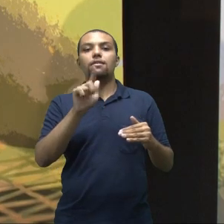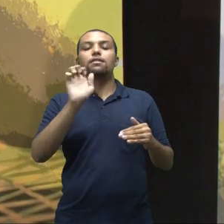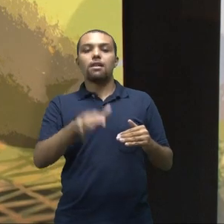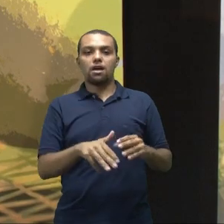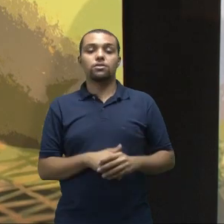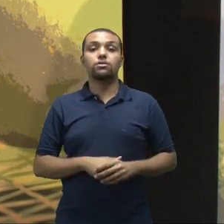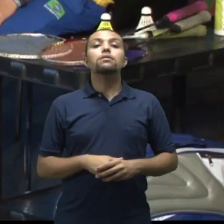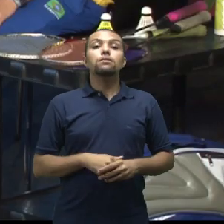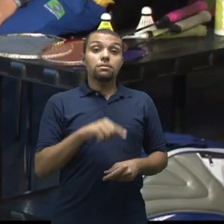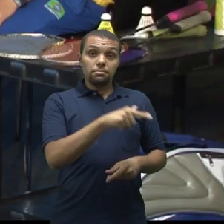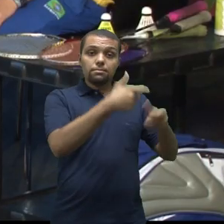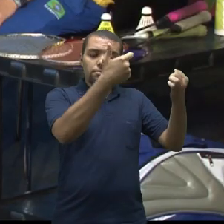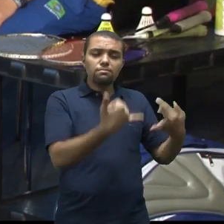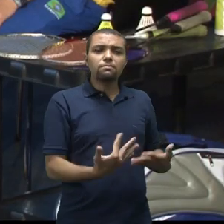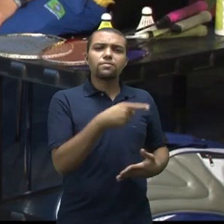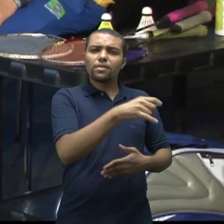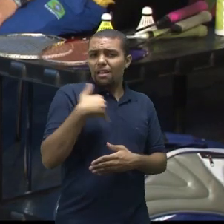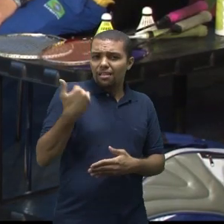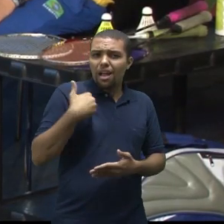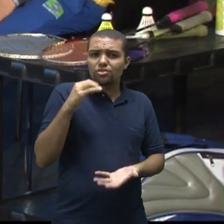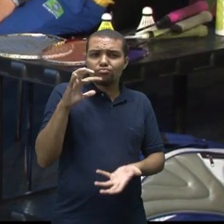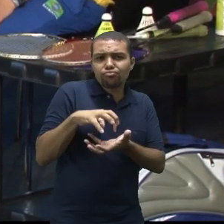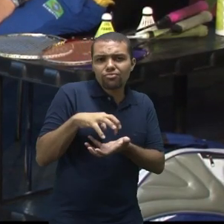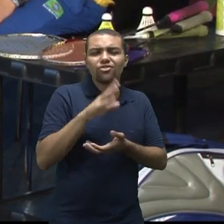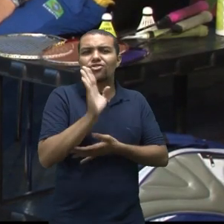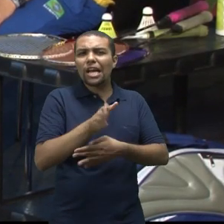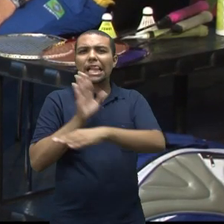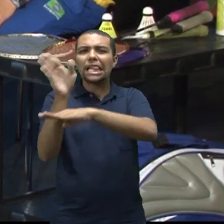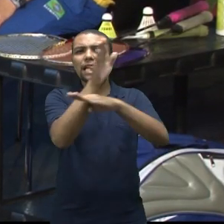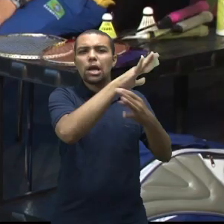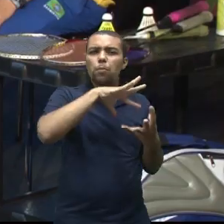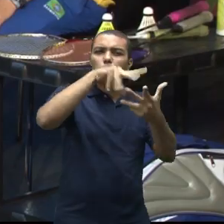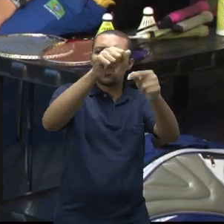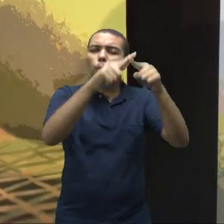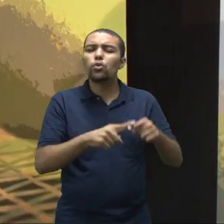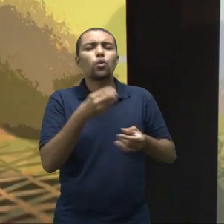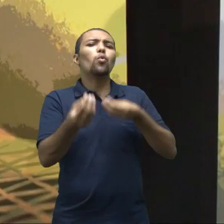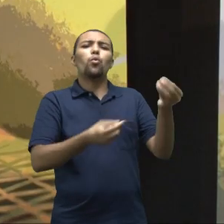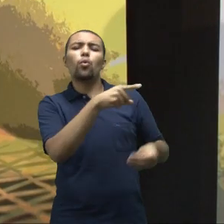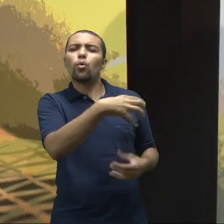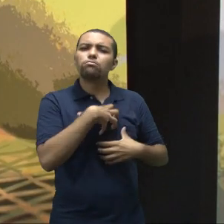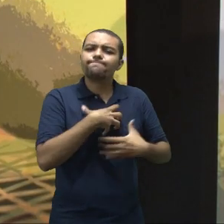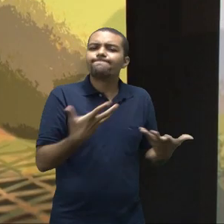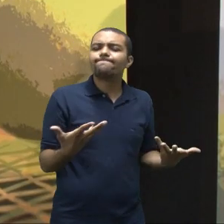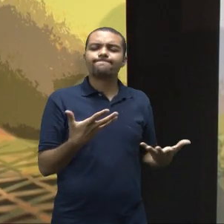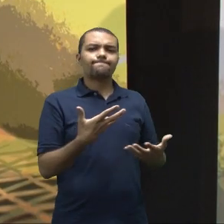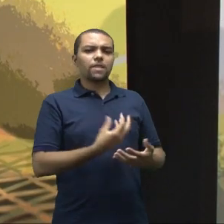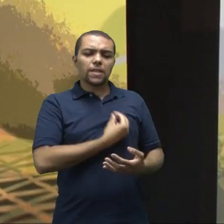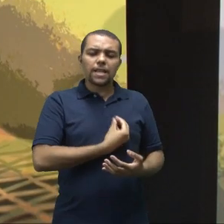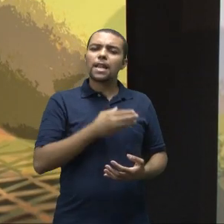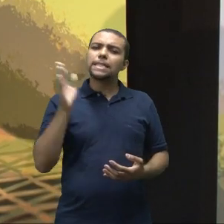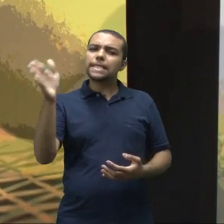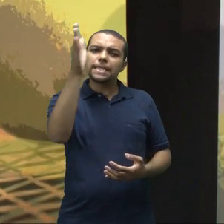de 2 pontos. Uhum. Vinícius, me conta um pouquinho. Você é tão novo, já vai em competições internacionais. Como que